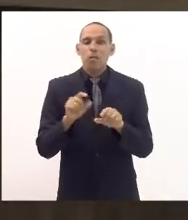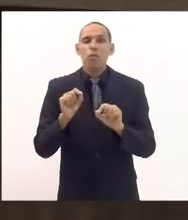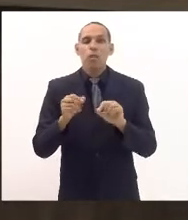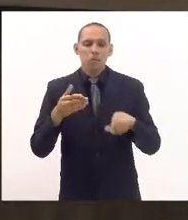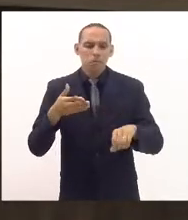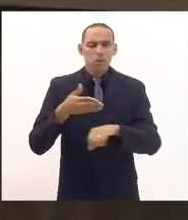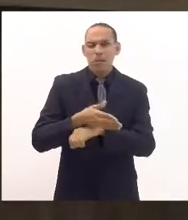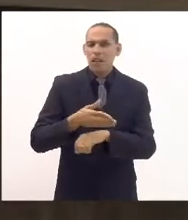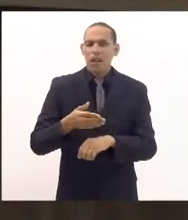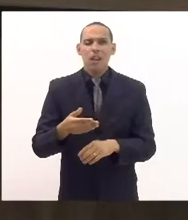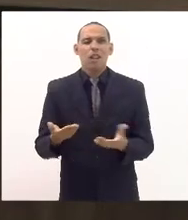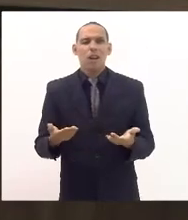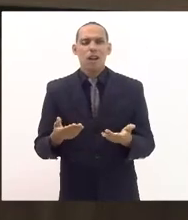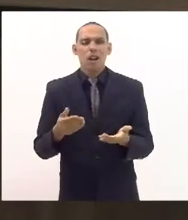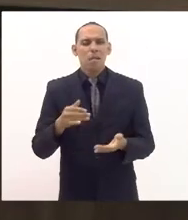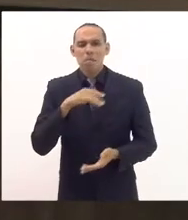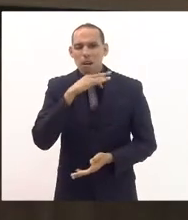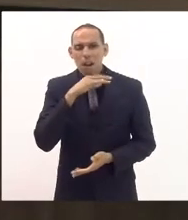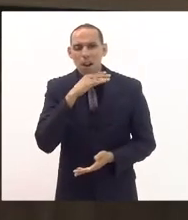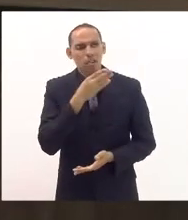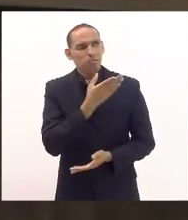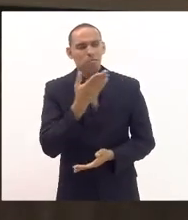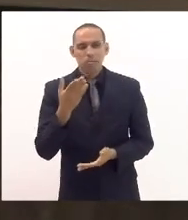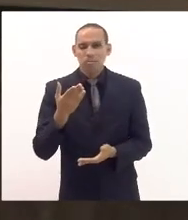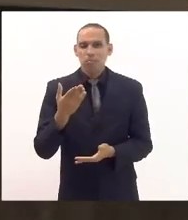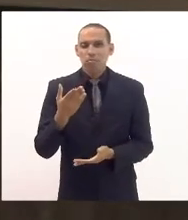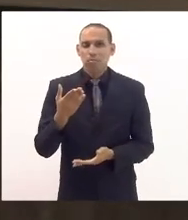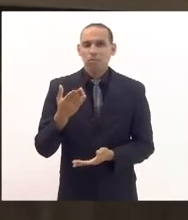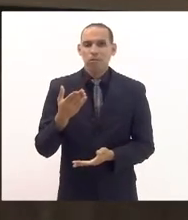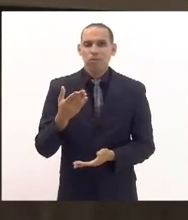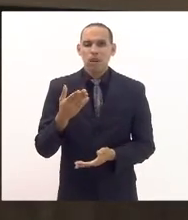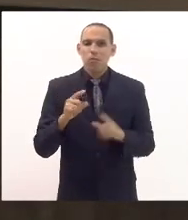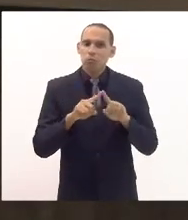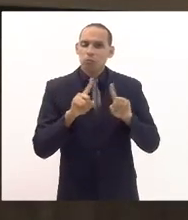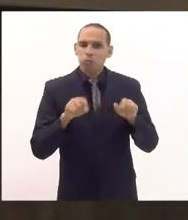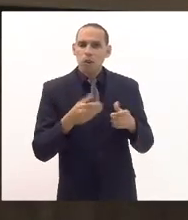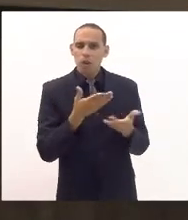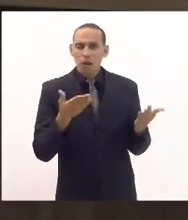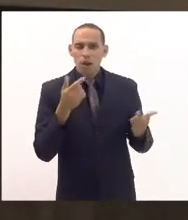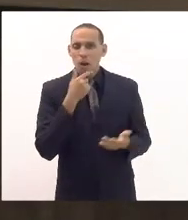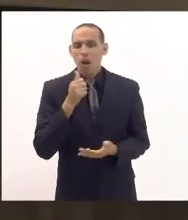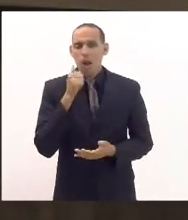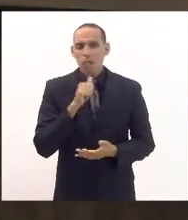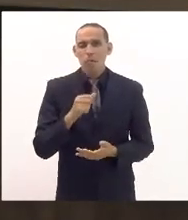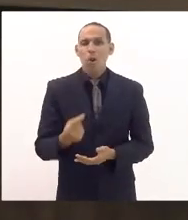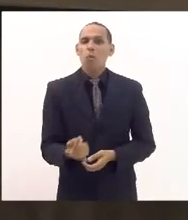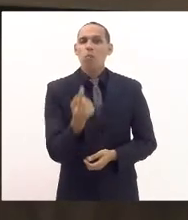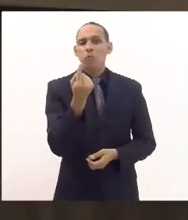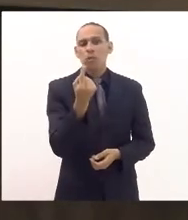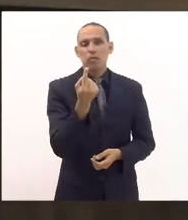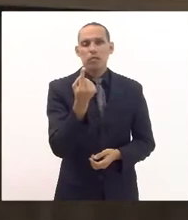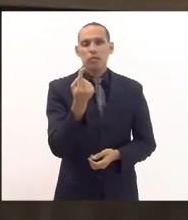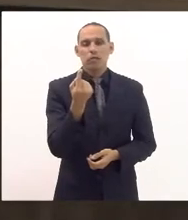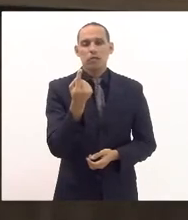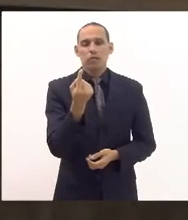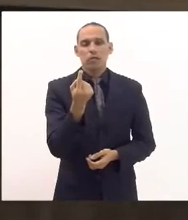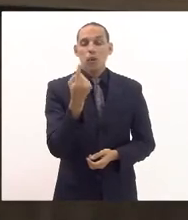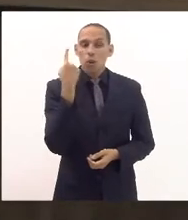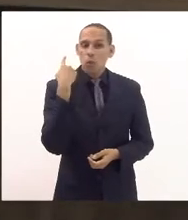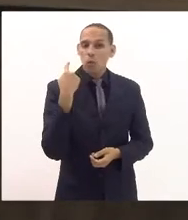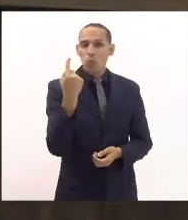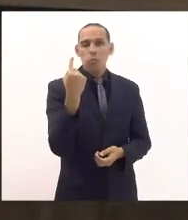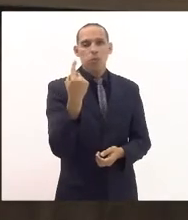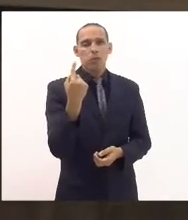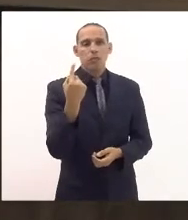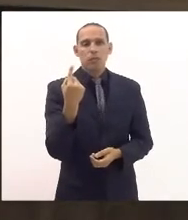superação de uma enorme injustiça já que os servidores e aos servidores da Faetec São os únicos são